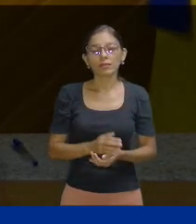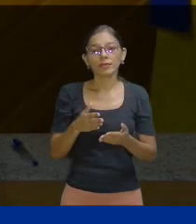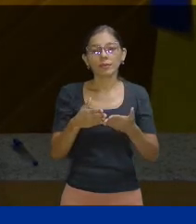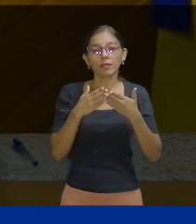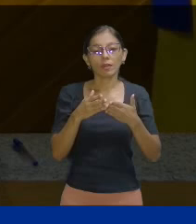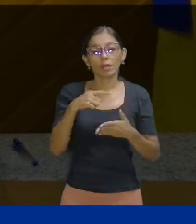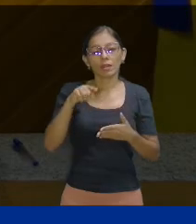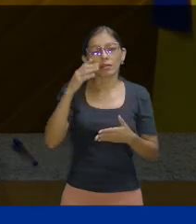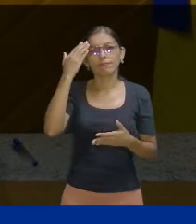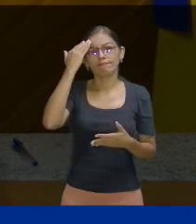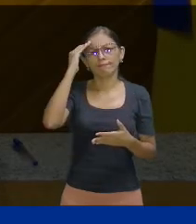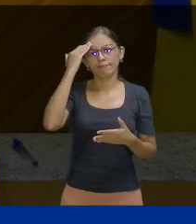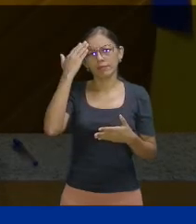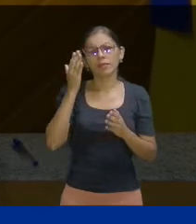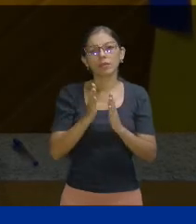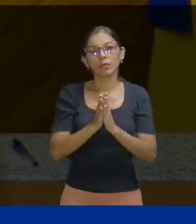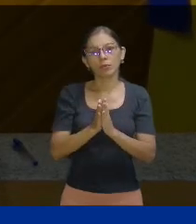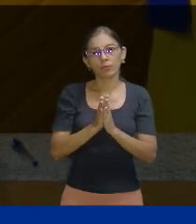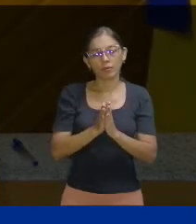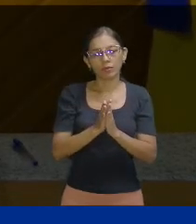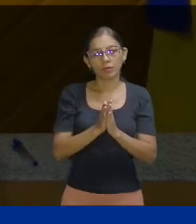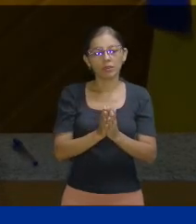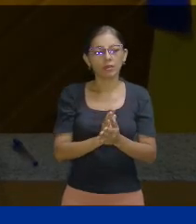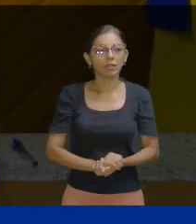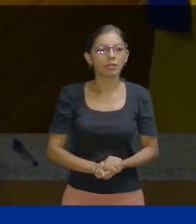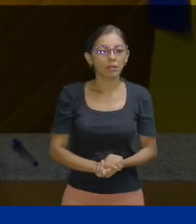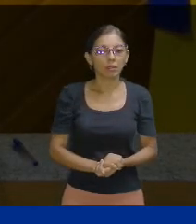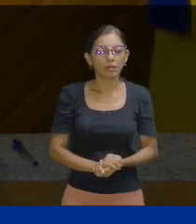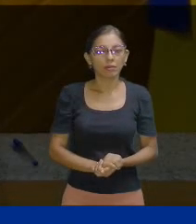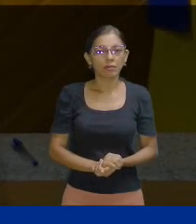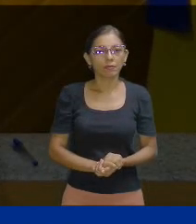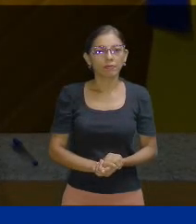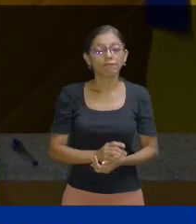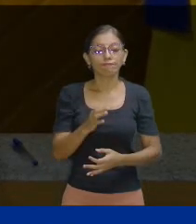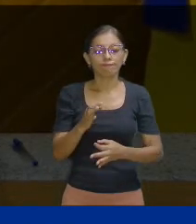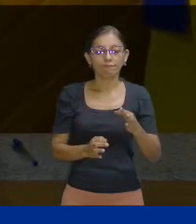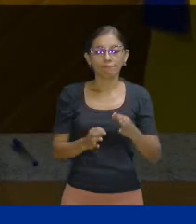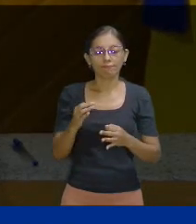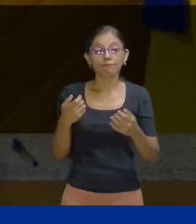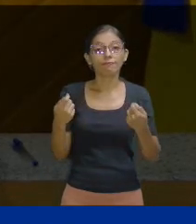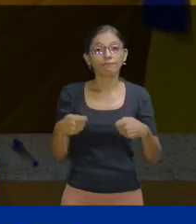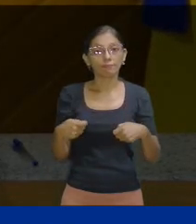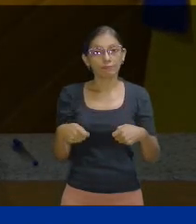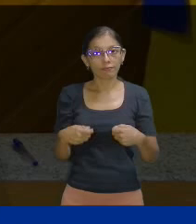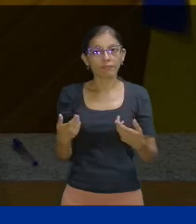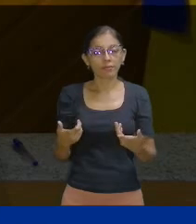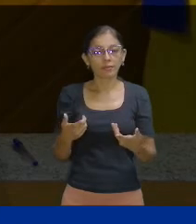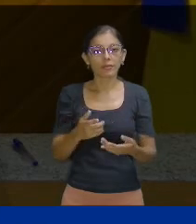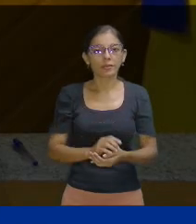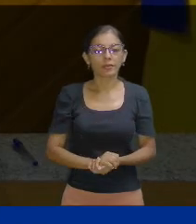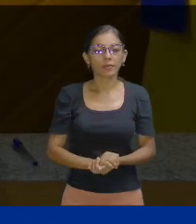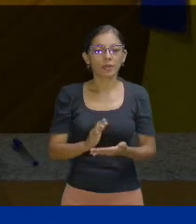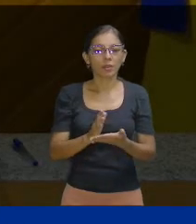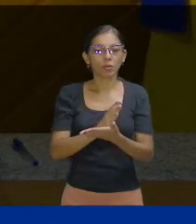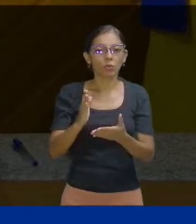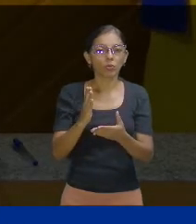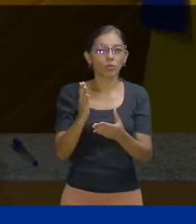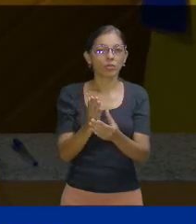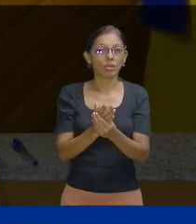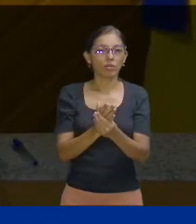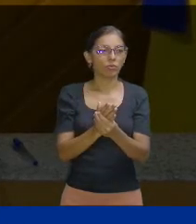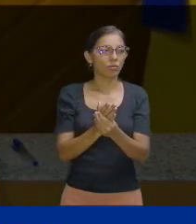de todos que, na medida do possível, possa colocar em julgamento com a maior brevidade aqueles processos que já